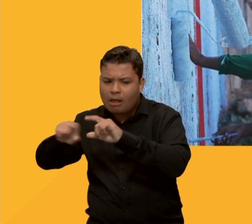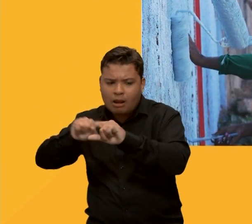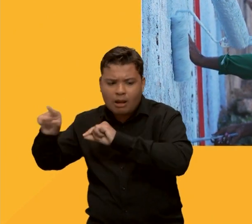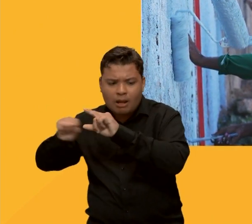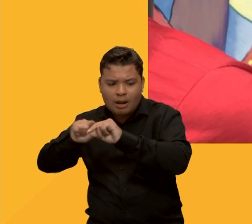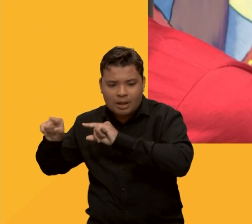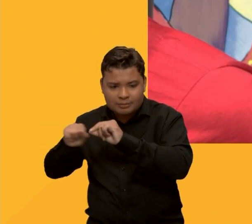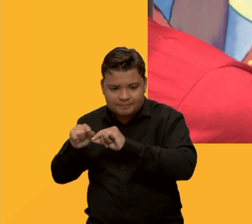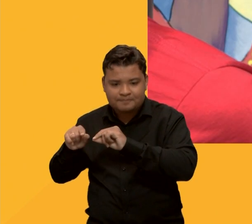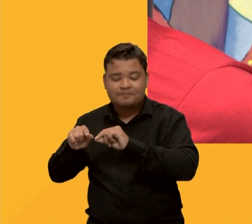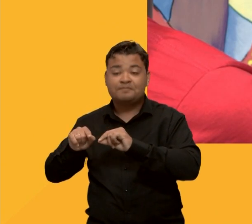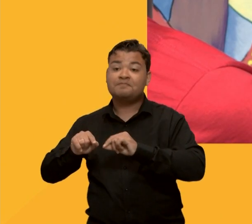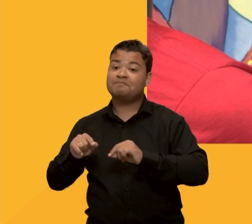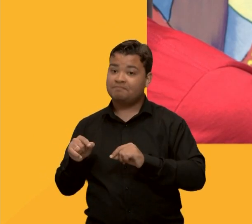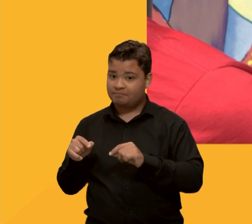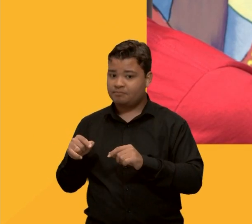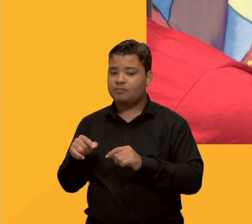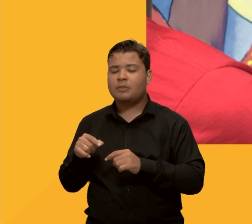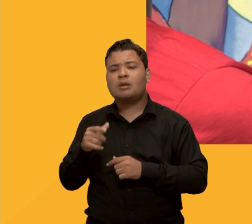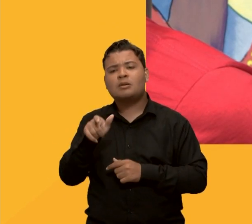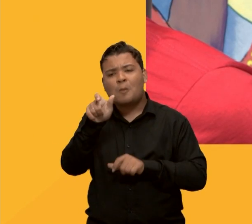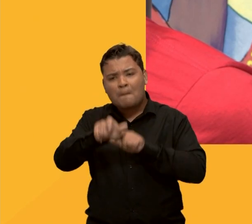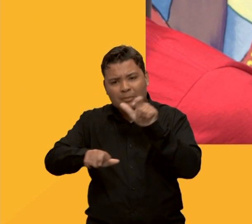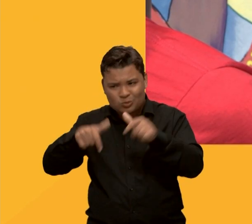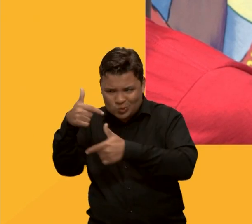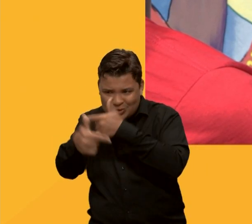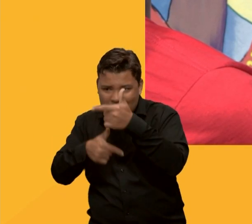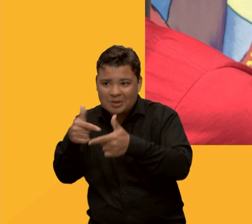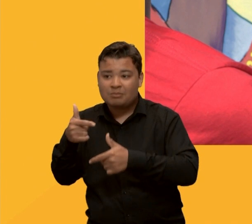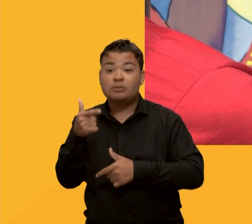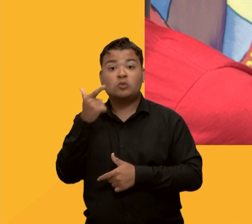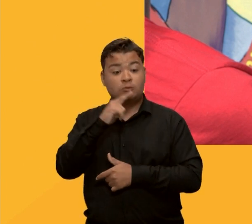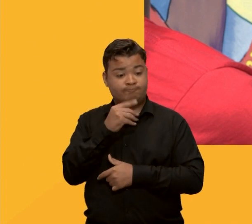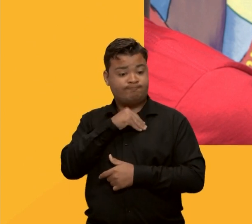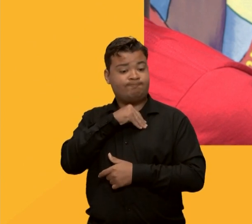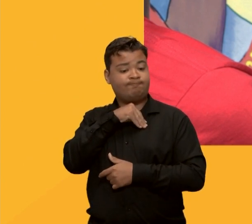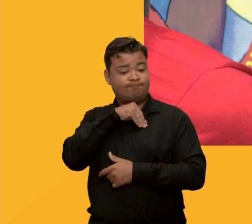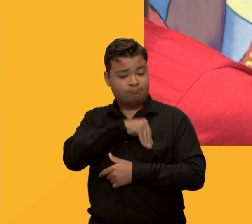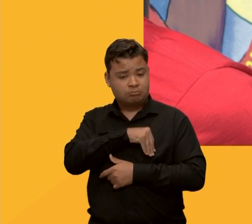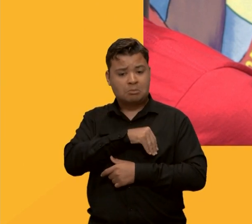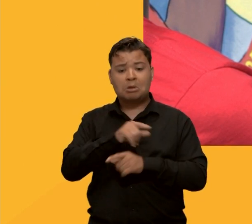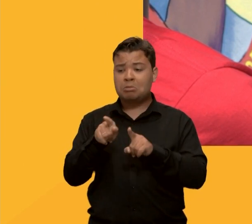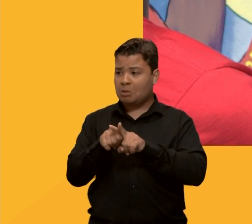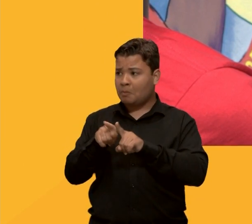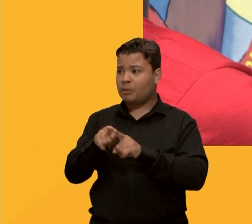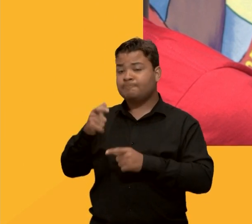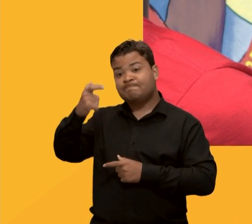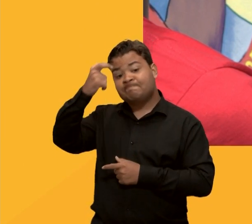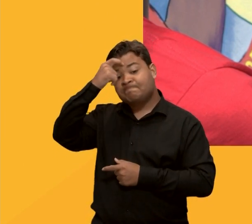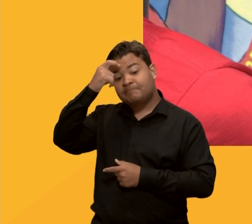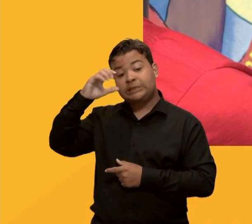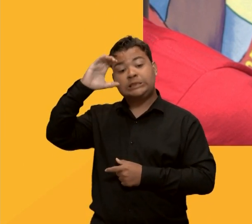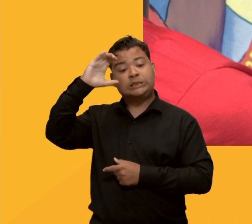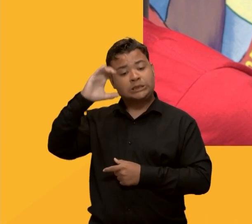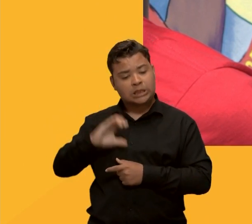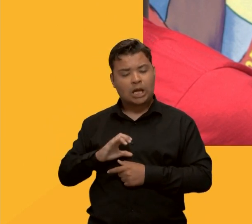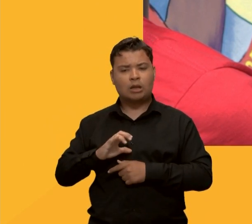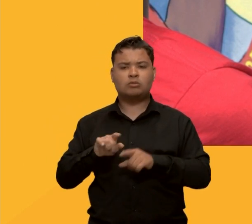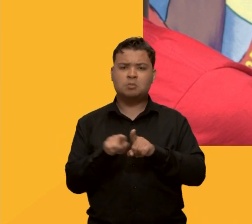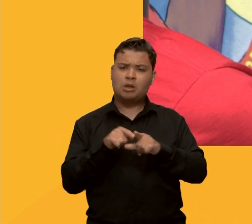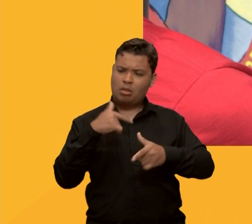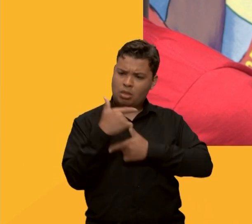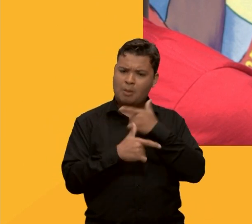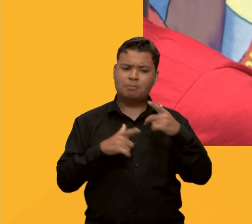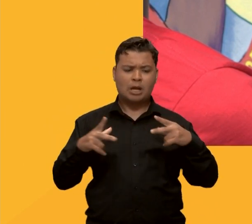além da renda, desenvolver, enquanto cidadão, ter dignidade no